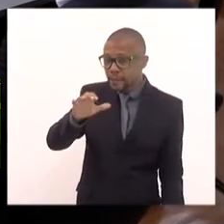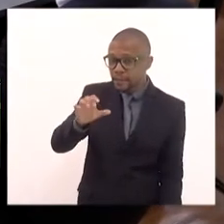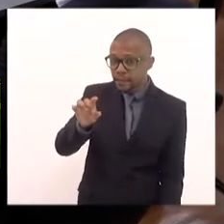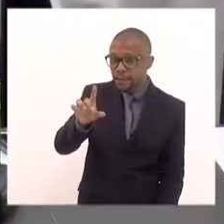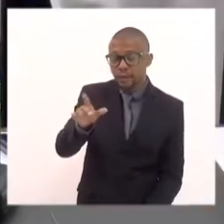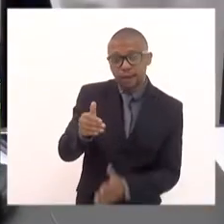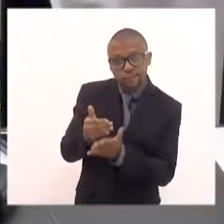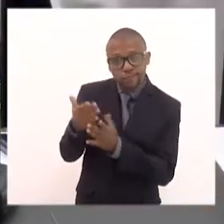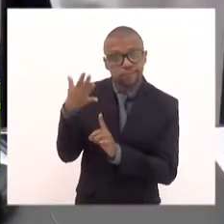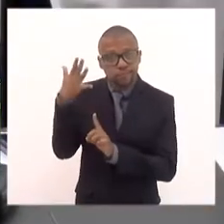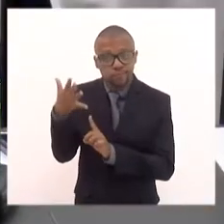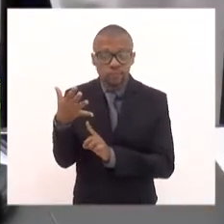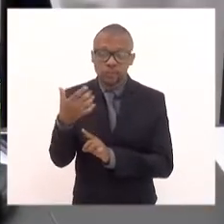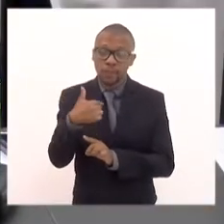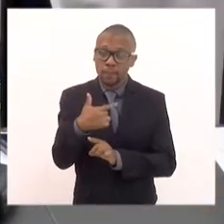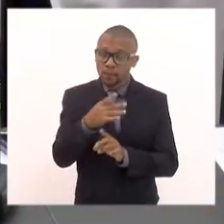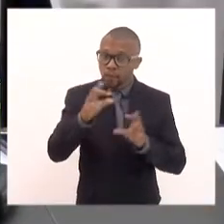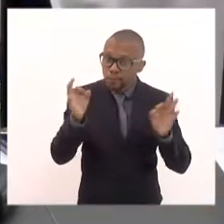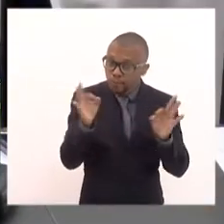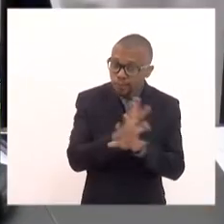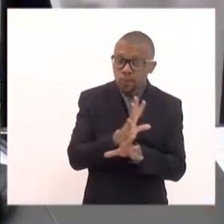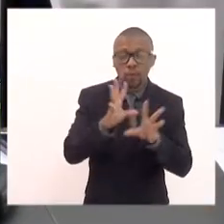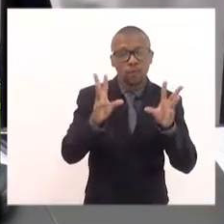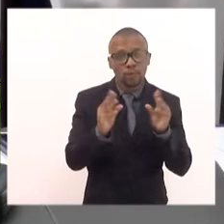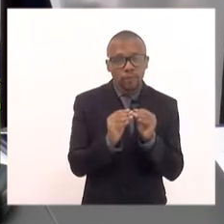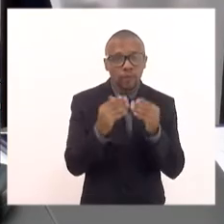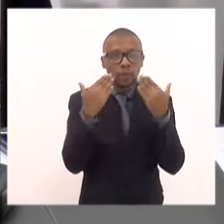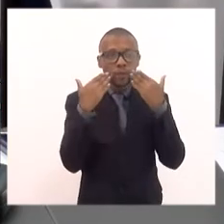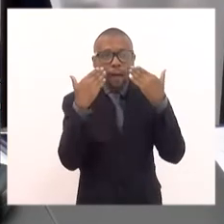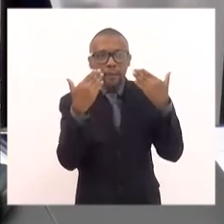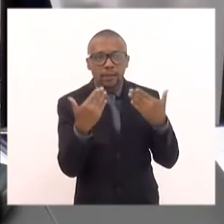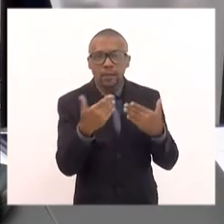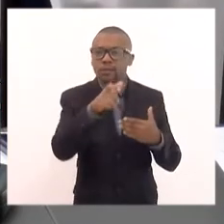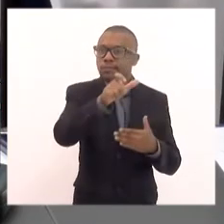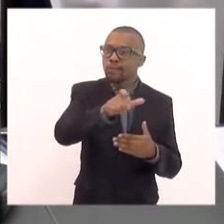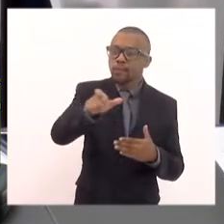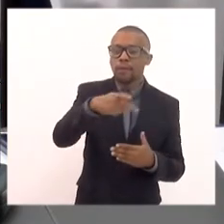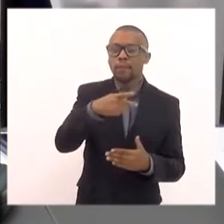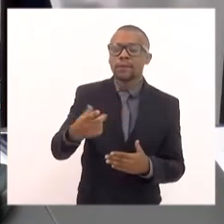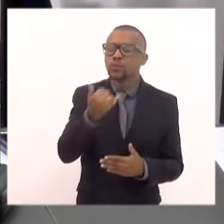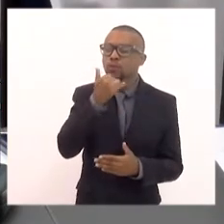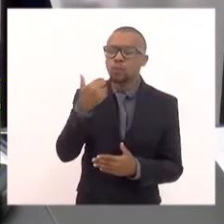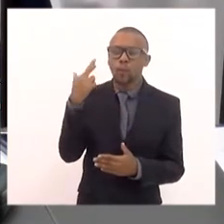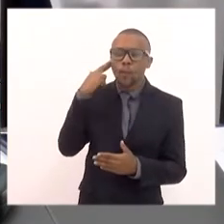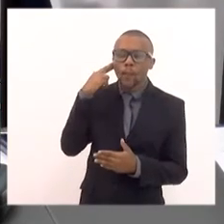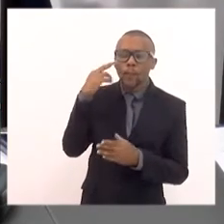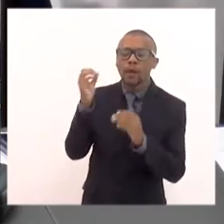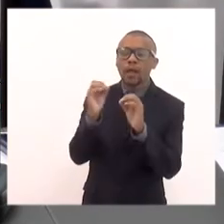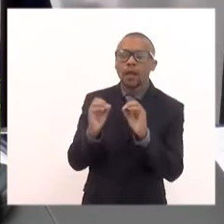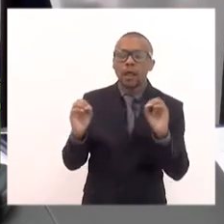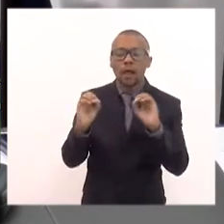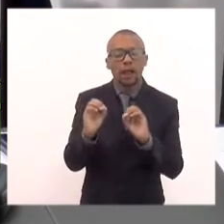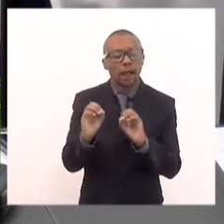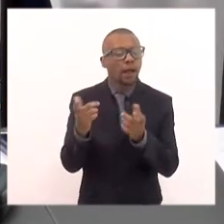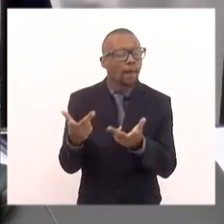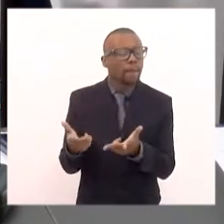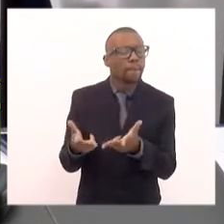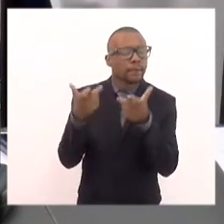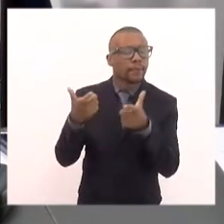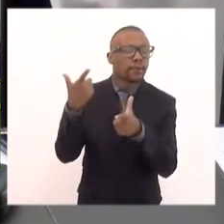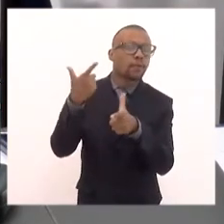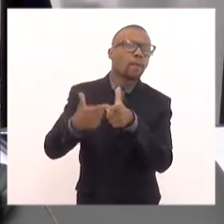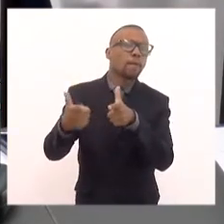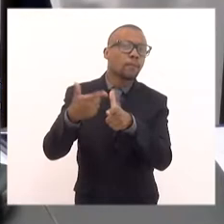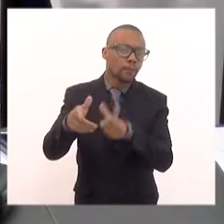com brevidade, apenas Ah, eu não apresentando. ouvi nada do que, eu não ouvi nada do que você falou, Pois é, Valdec. eu percebi que havia um problema. Na